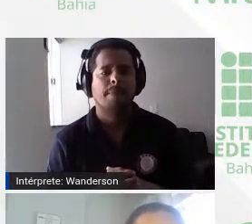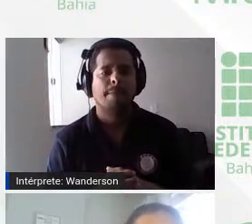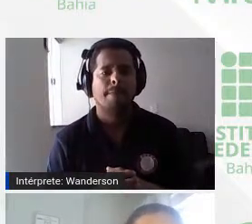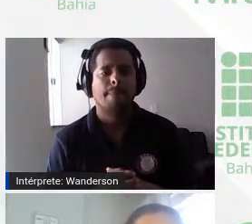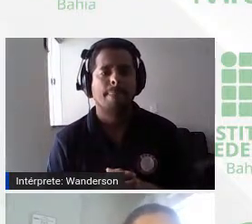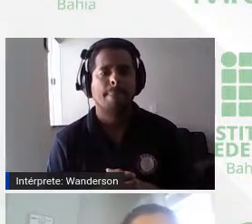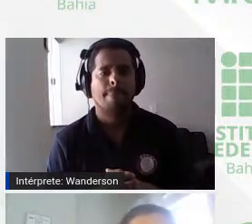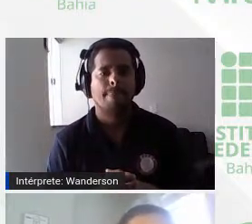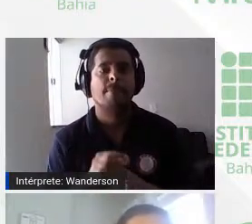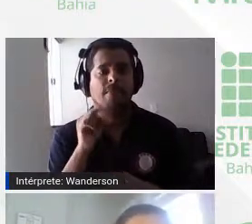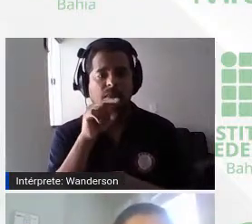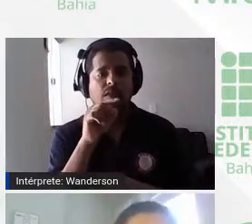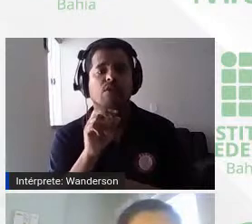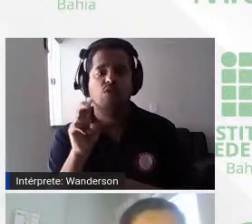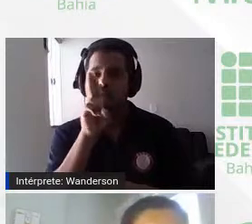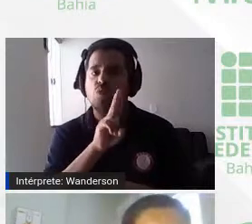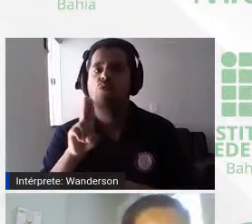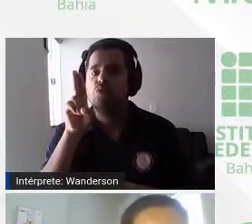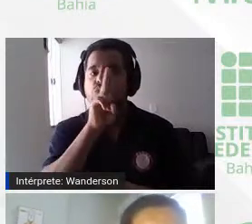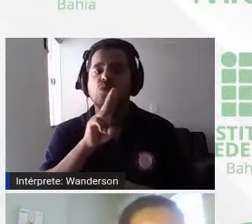Utilizo e recomendo.